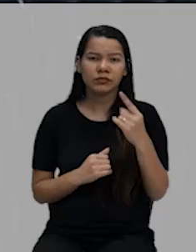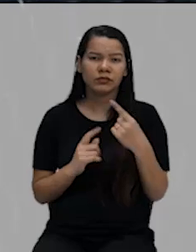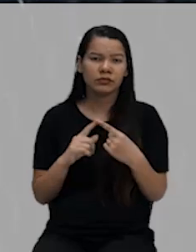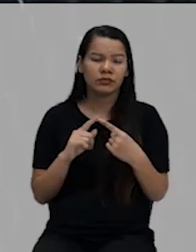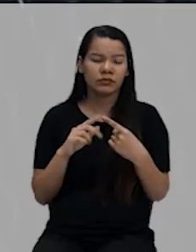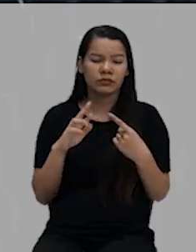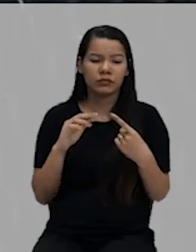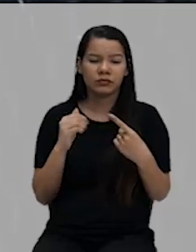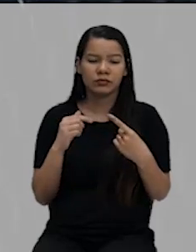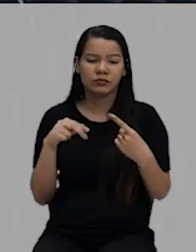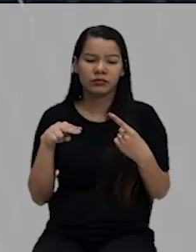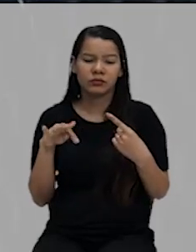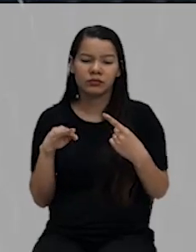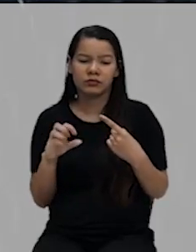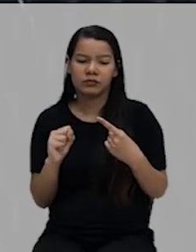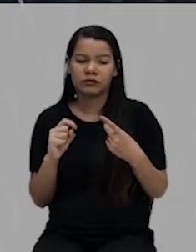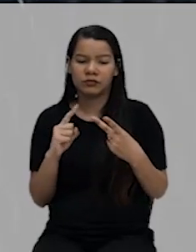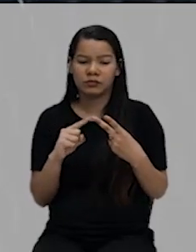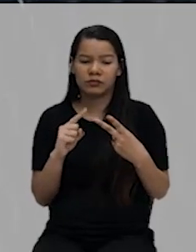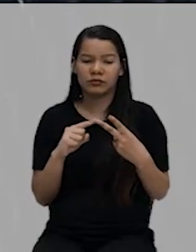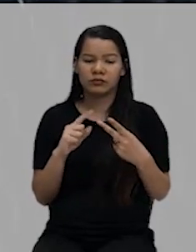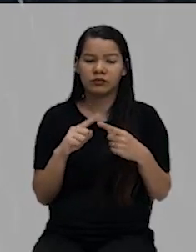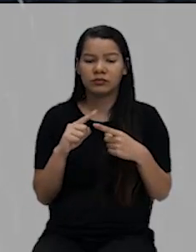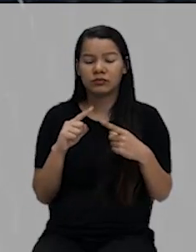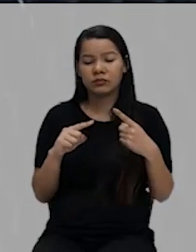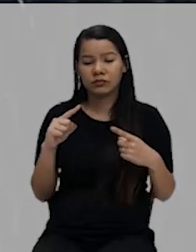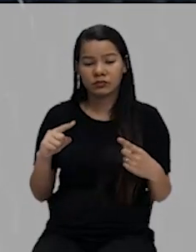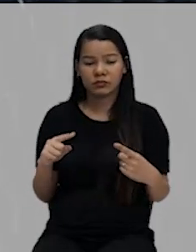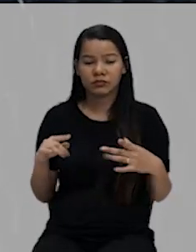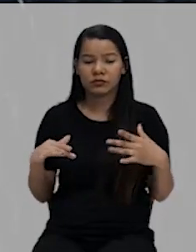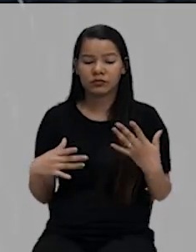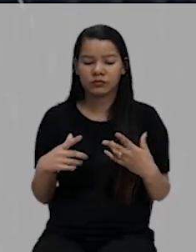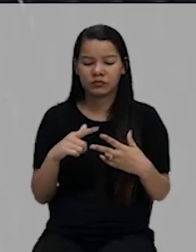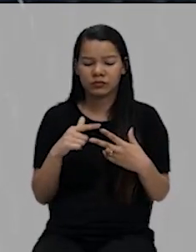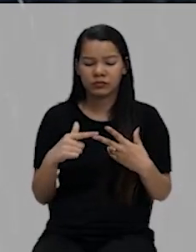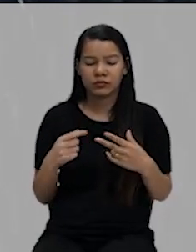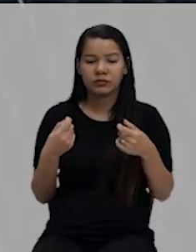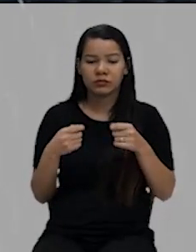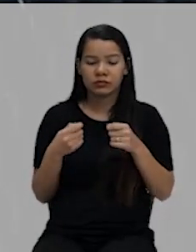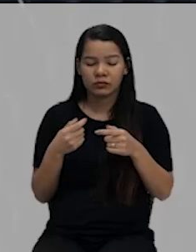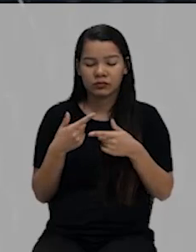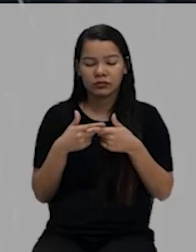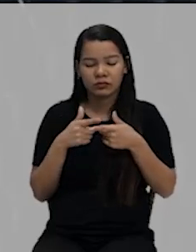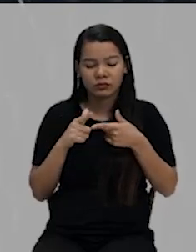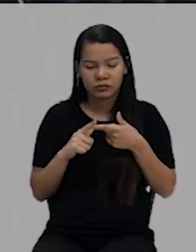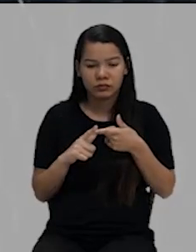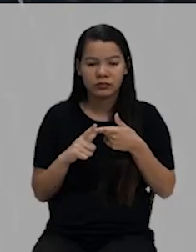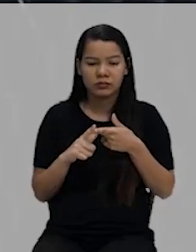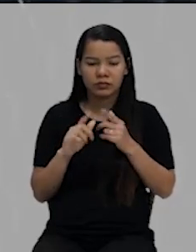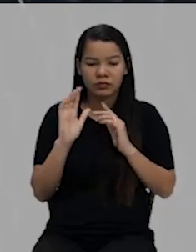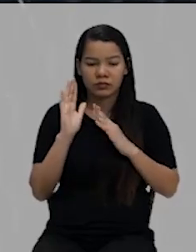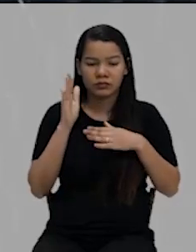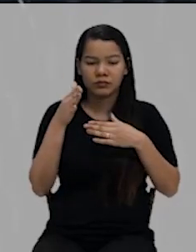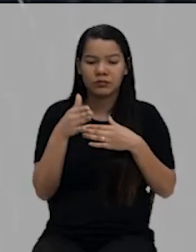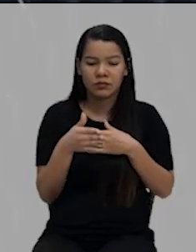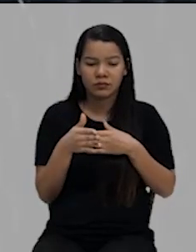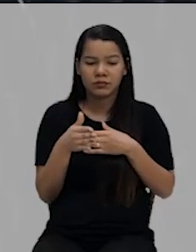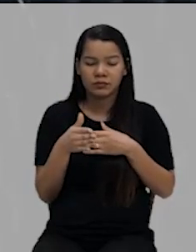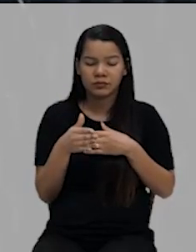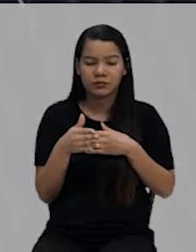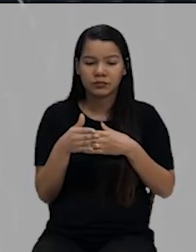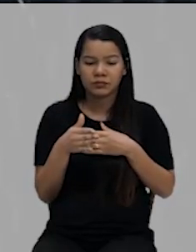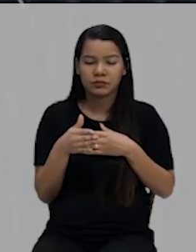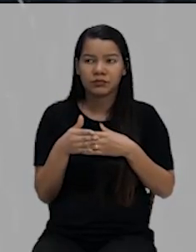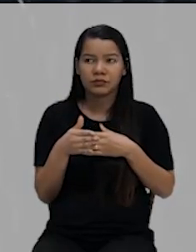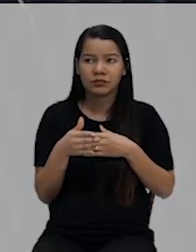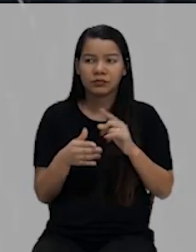membro, os produtos. Reagentes e produtos devem ser separados por uma seta, né? E